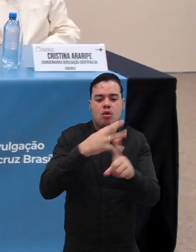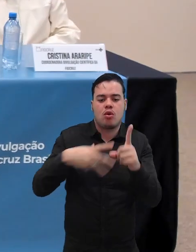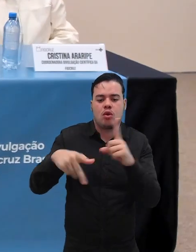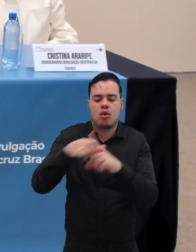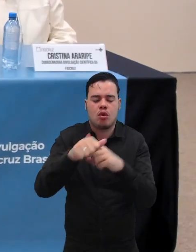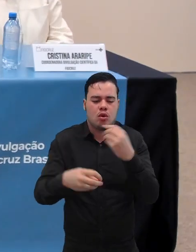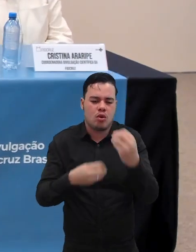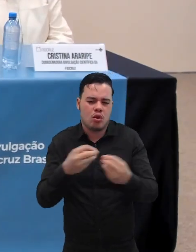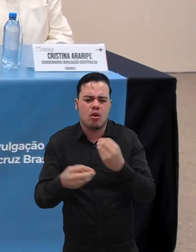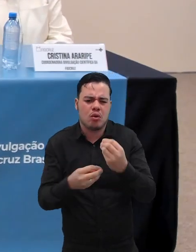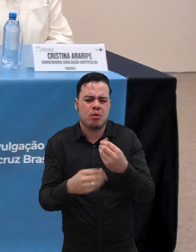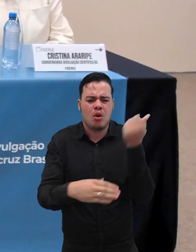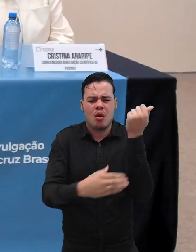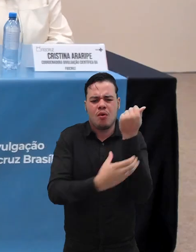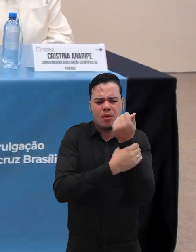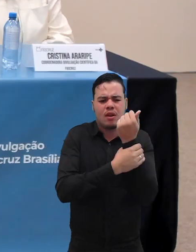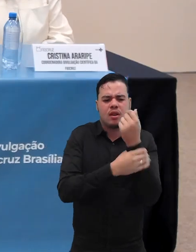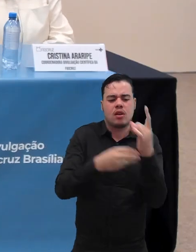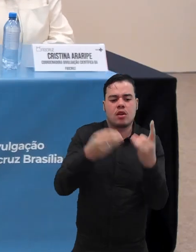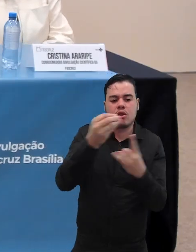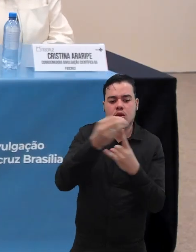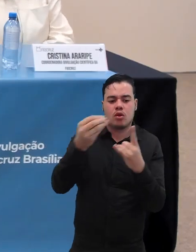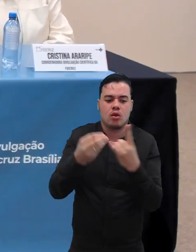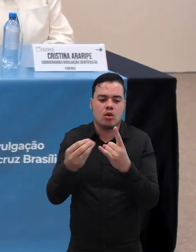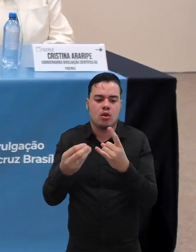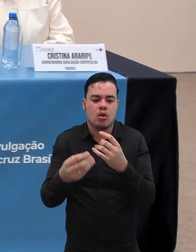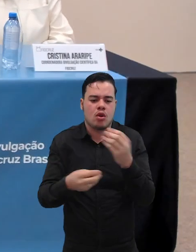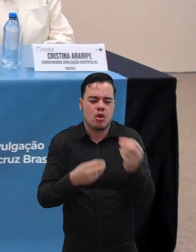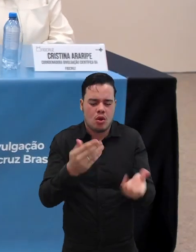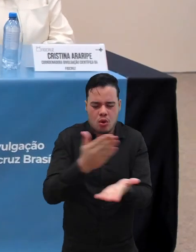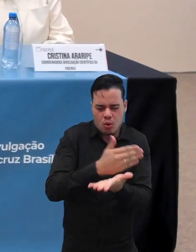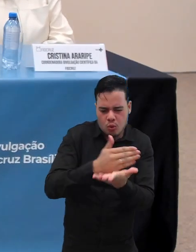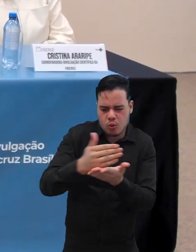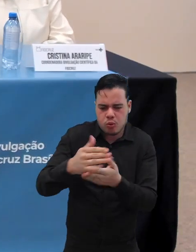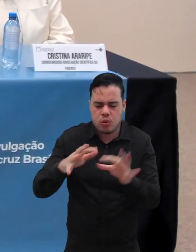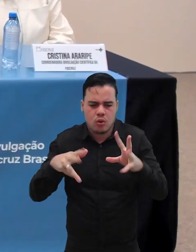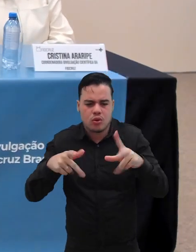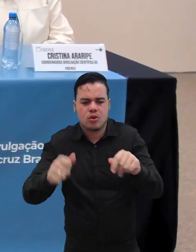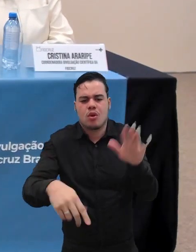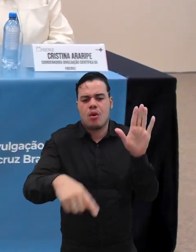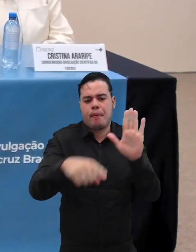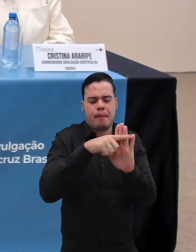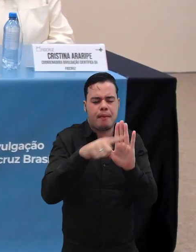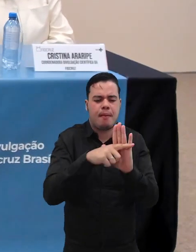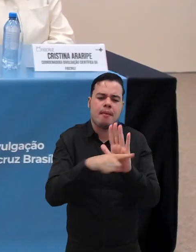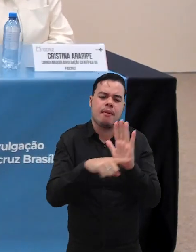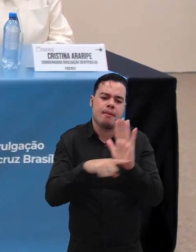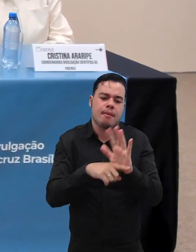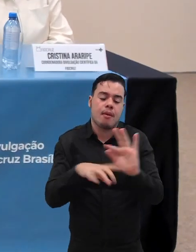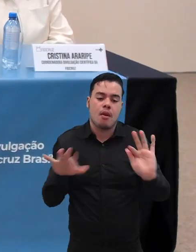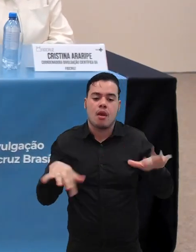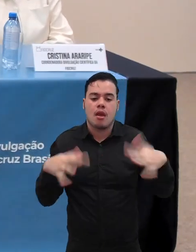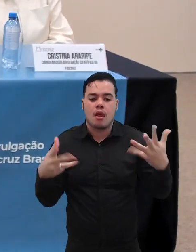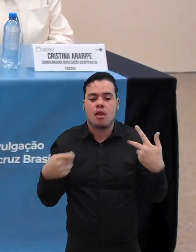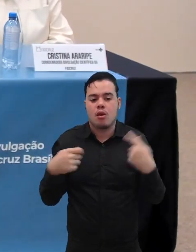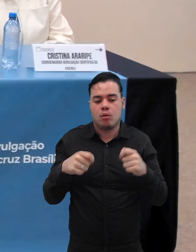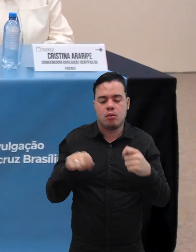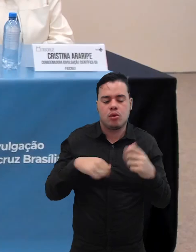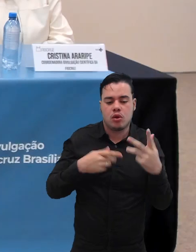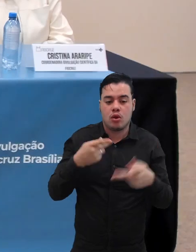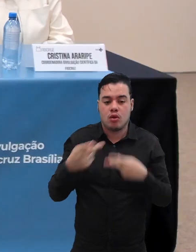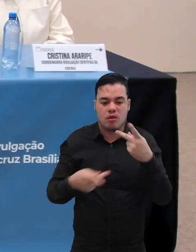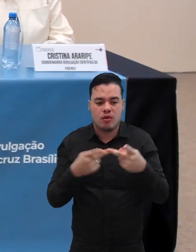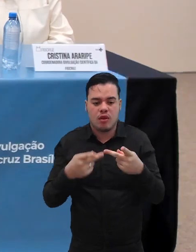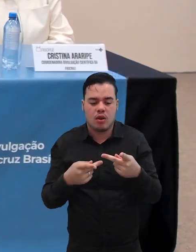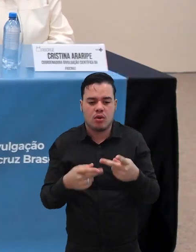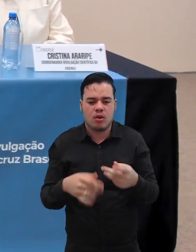um compromisso da Fiocruz a partir de todas as suas agendas. Então, então por isso que eu digo aqui,